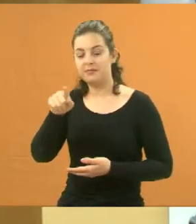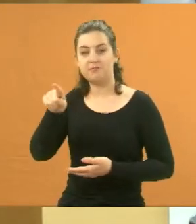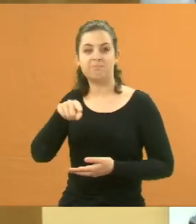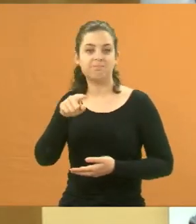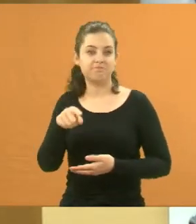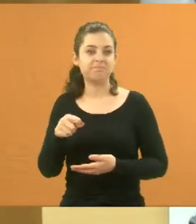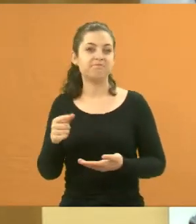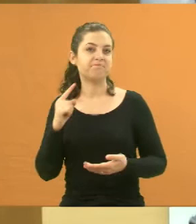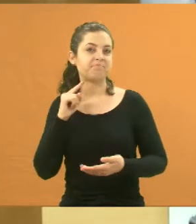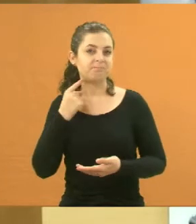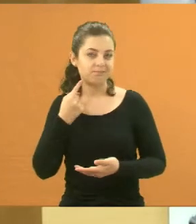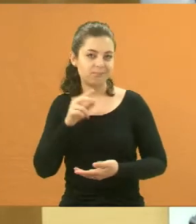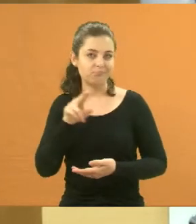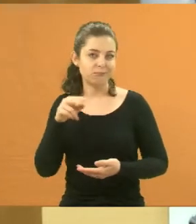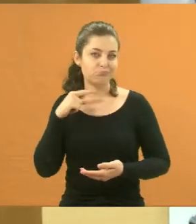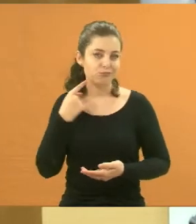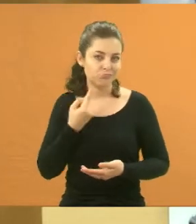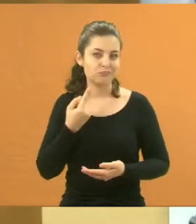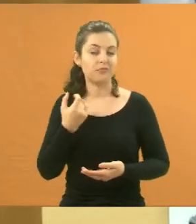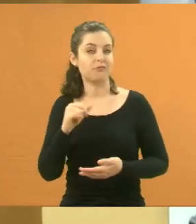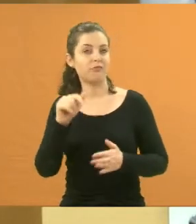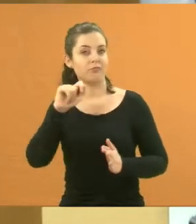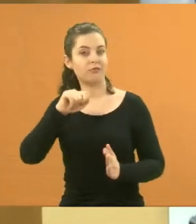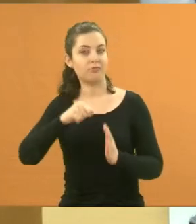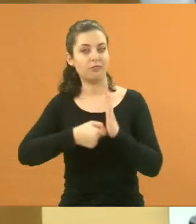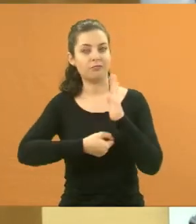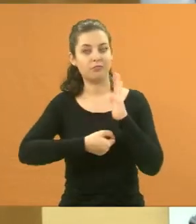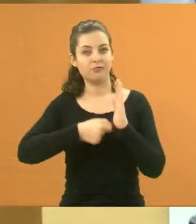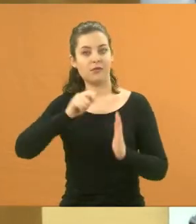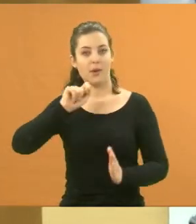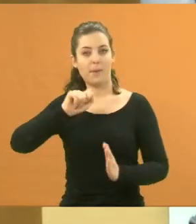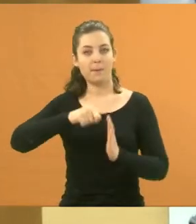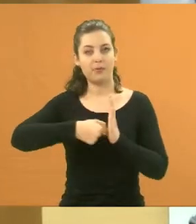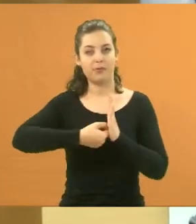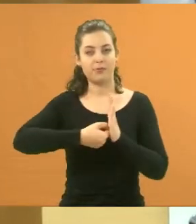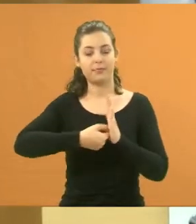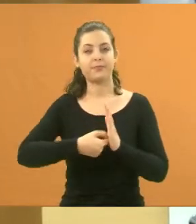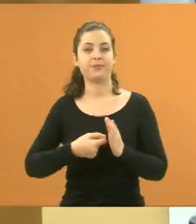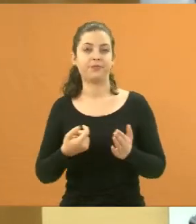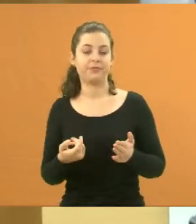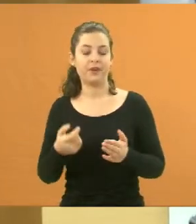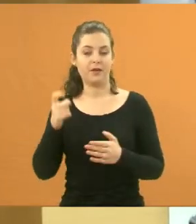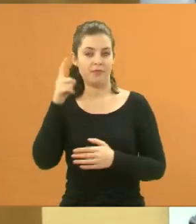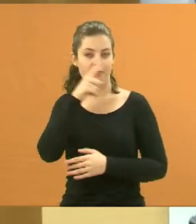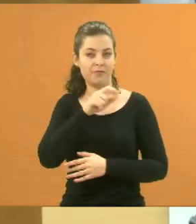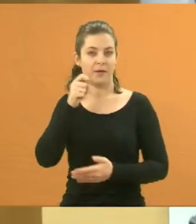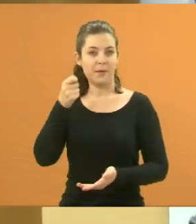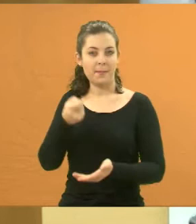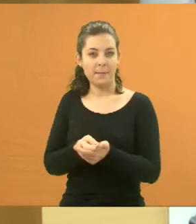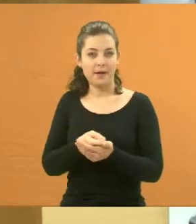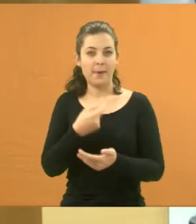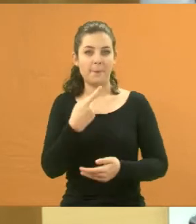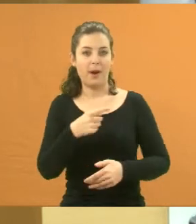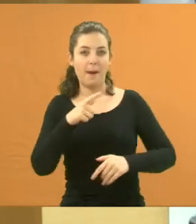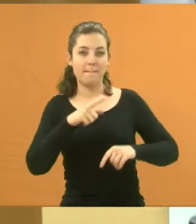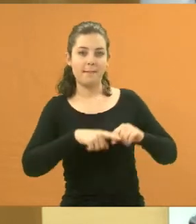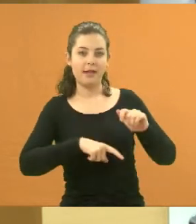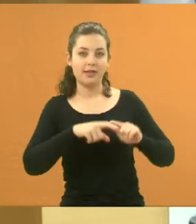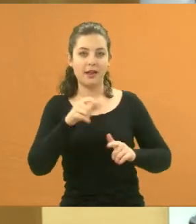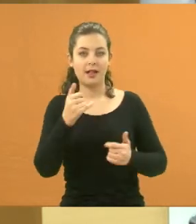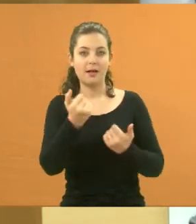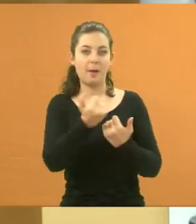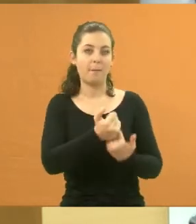tivesse algum bloqueio, né, porque a gente vê que a dificuldade é ser paga com os bens materiais, com